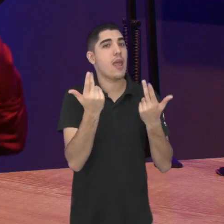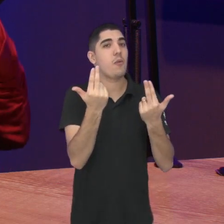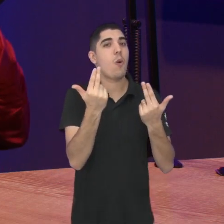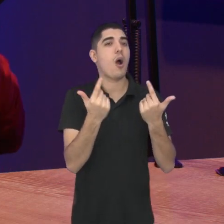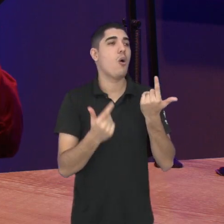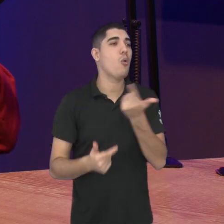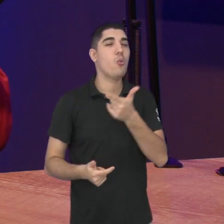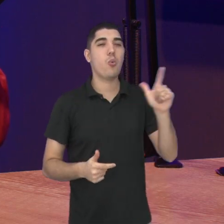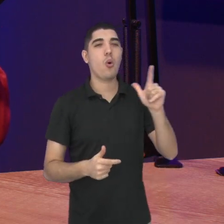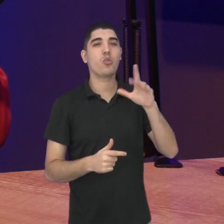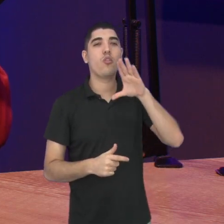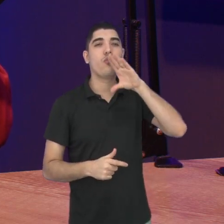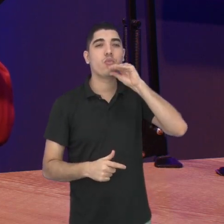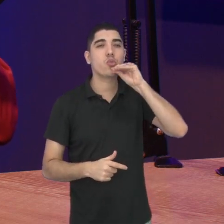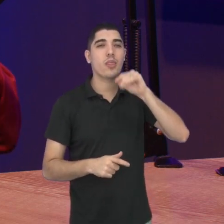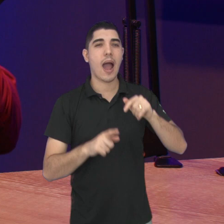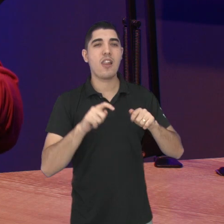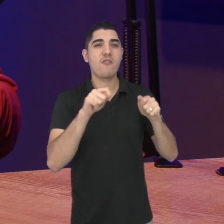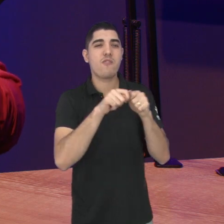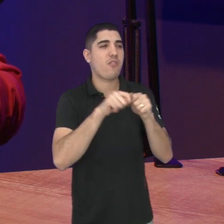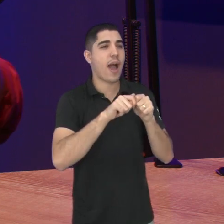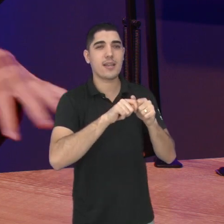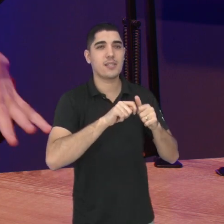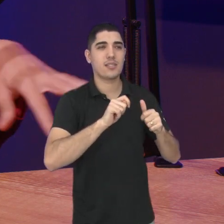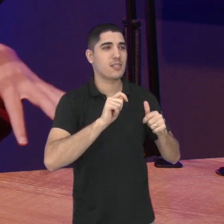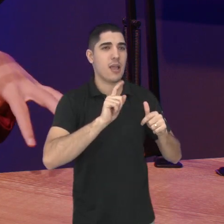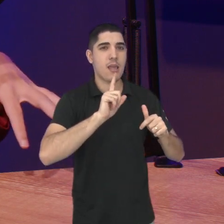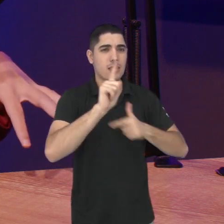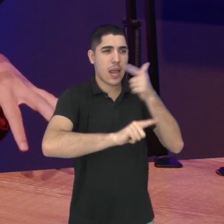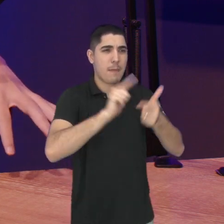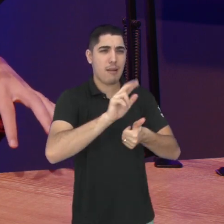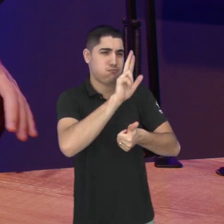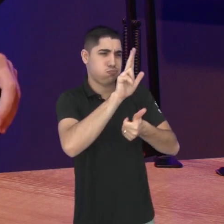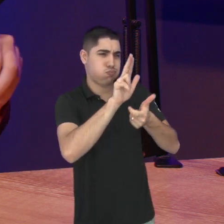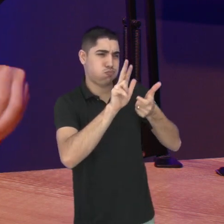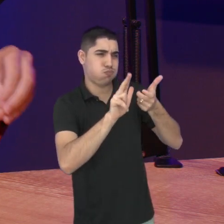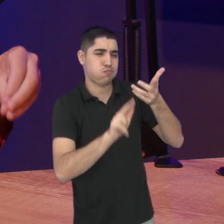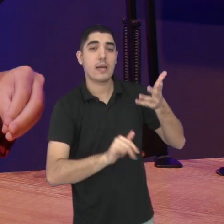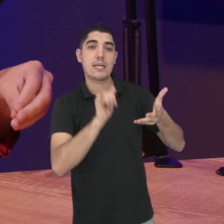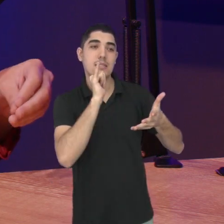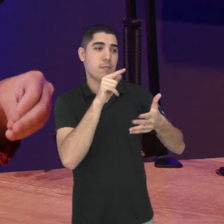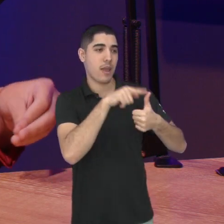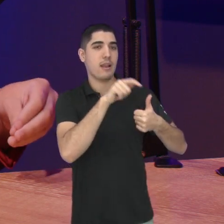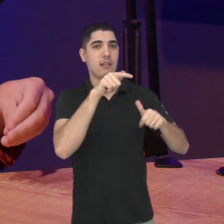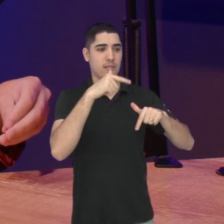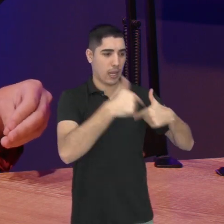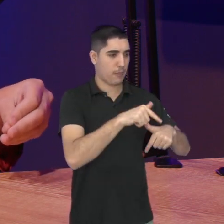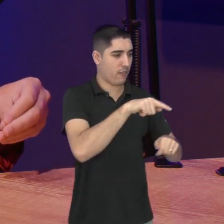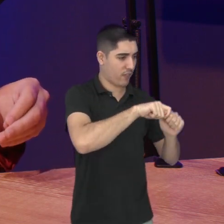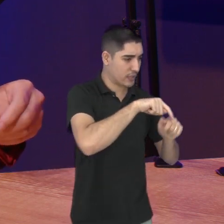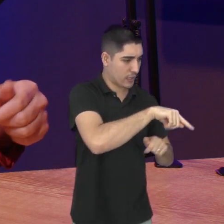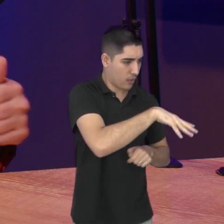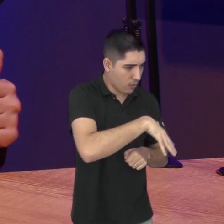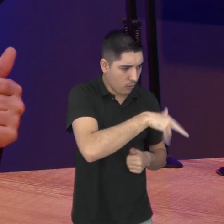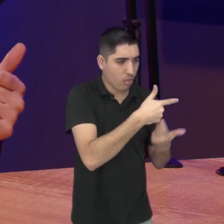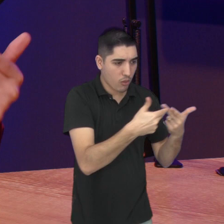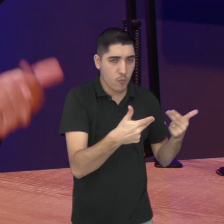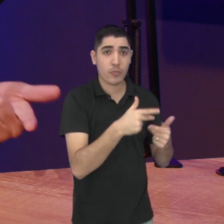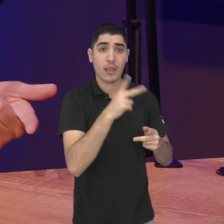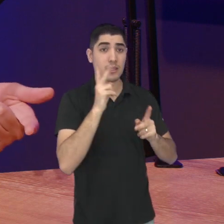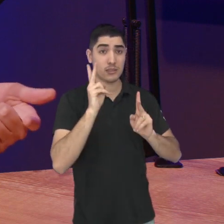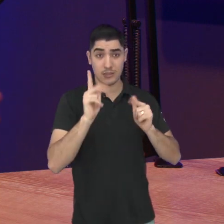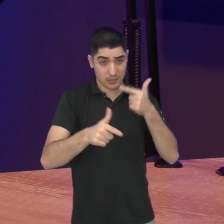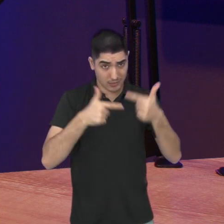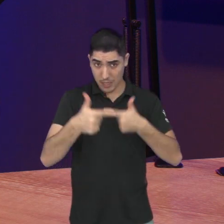funcionário multitarefa, sabe? Porque como ele tem vários pares de braço, ele faz várias coisas ao mesmo tempo. Então, assim, ele trabalha o